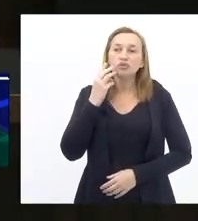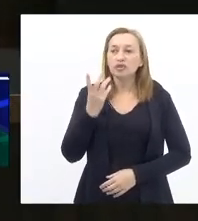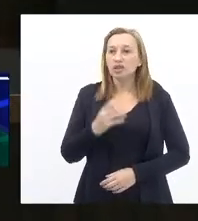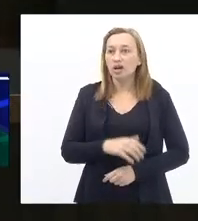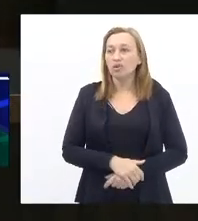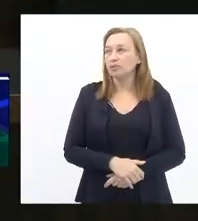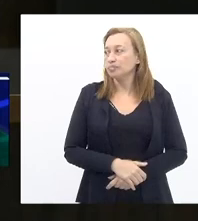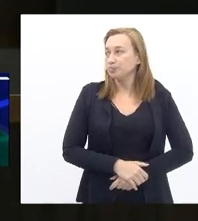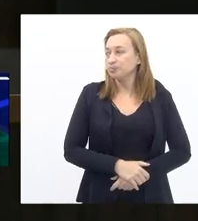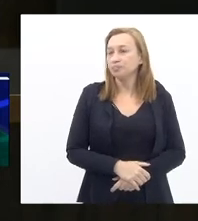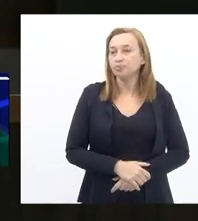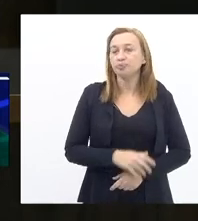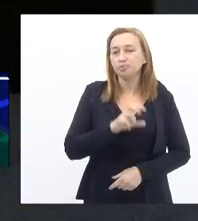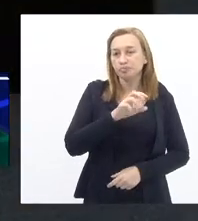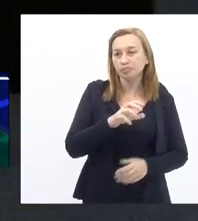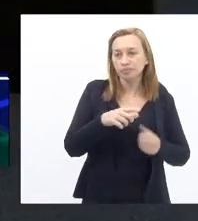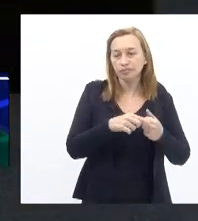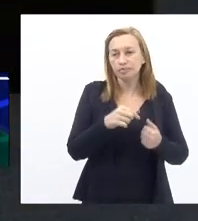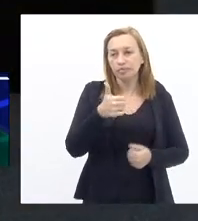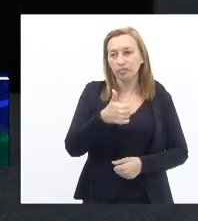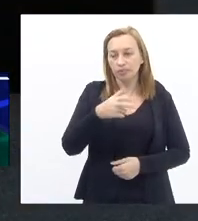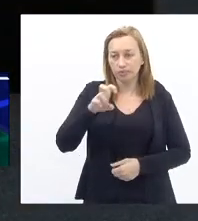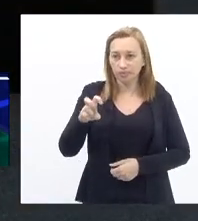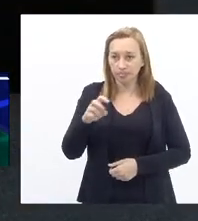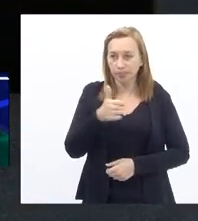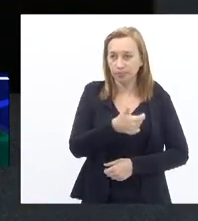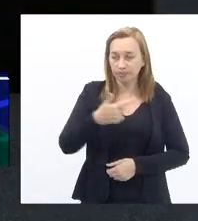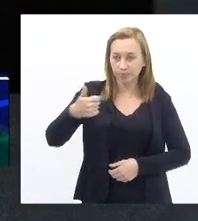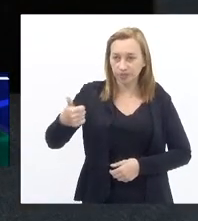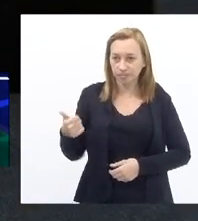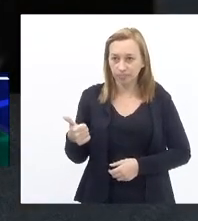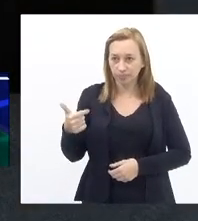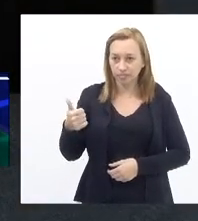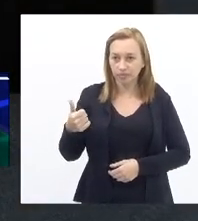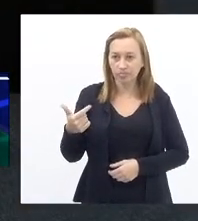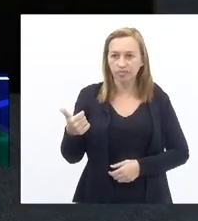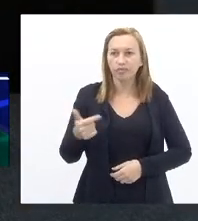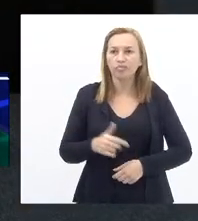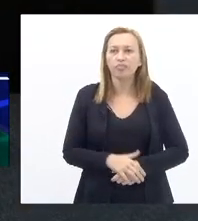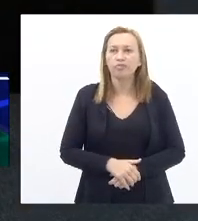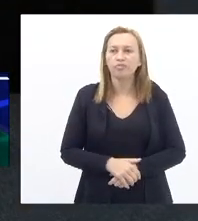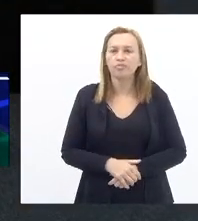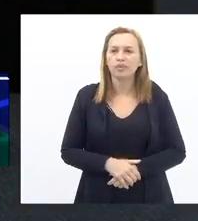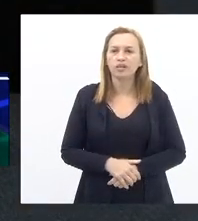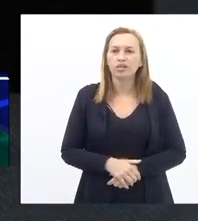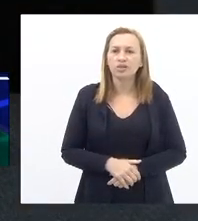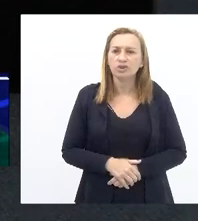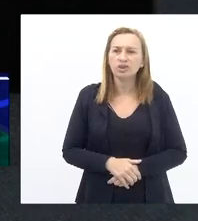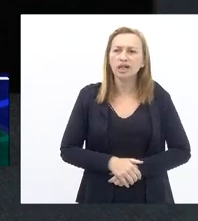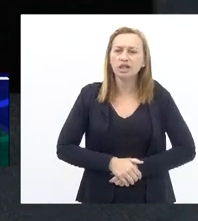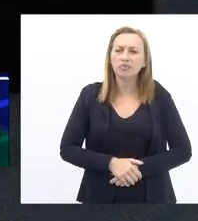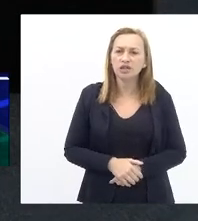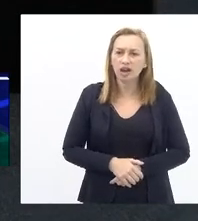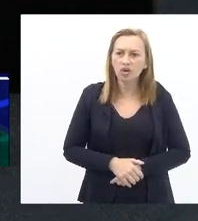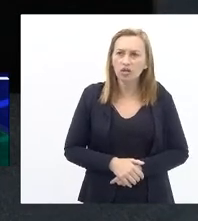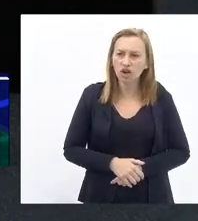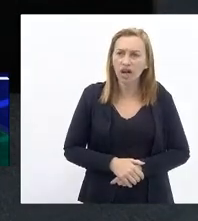projeto de lei 4.515 de 2021, deputado Rosenberg Reis, que traz uma temática muito